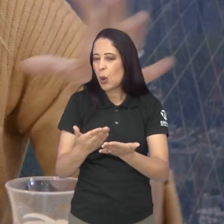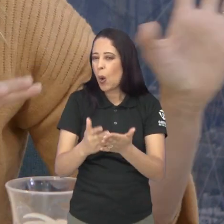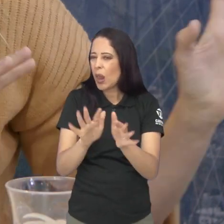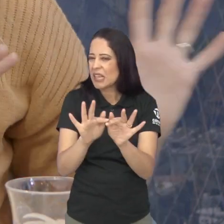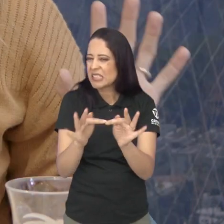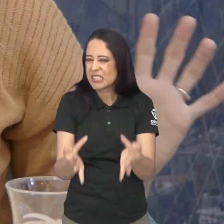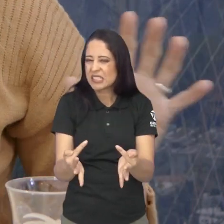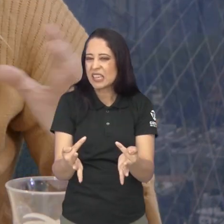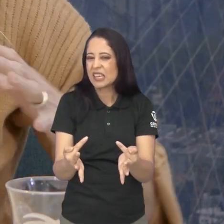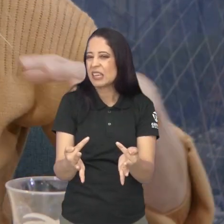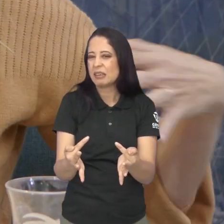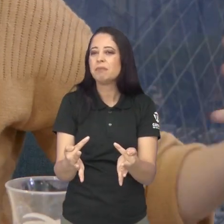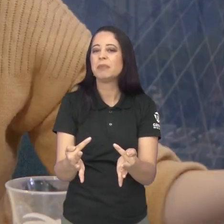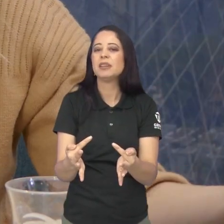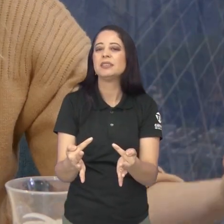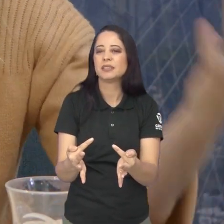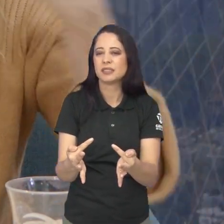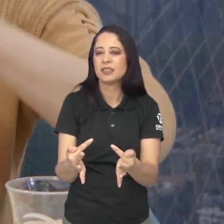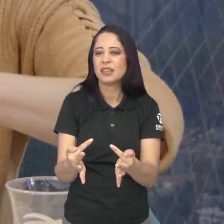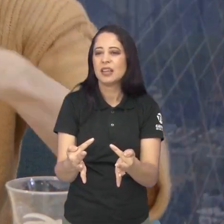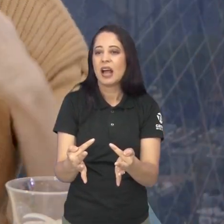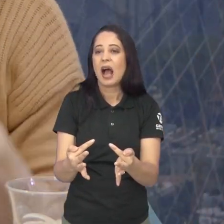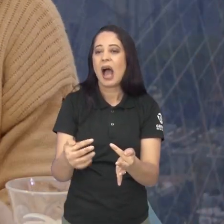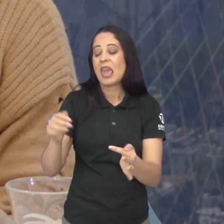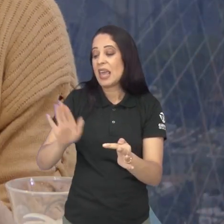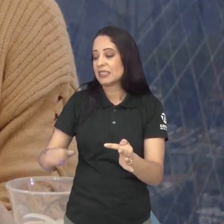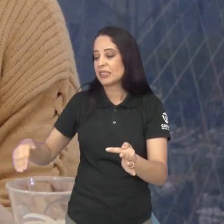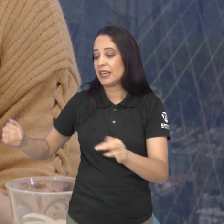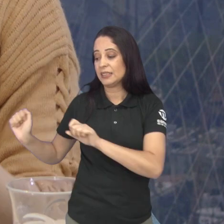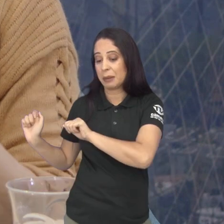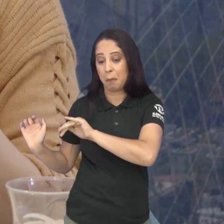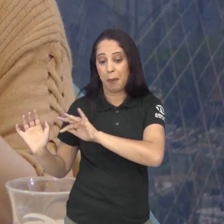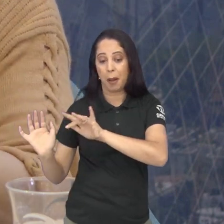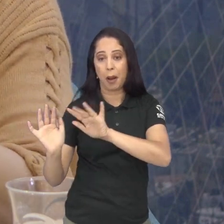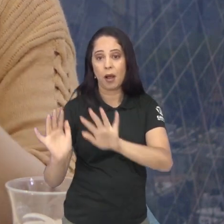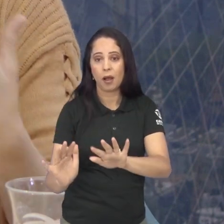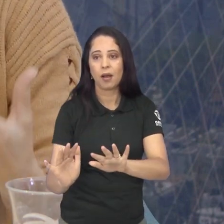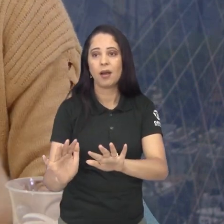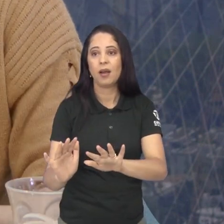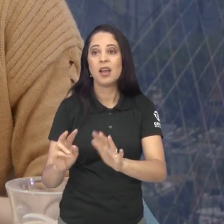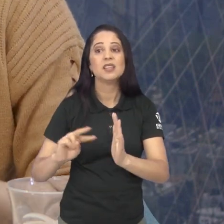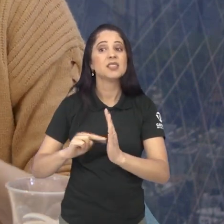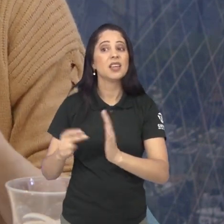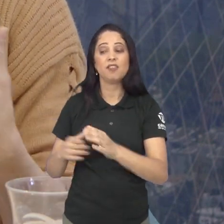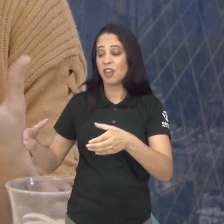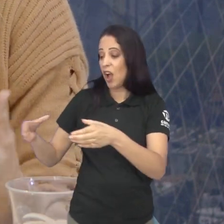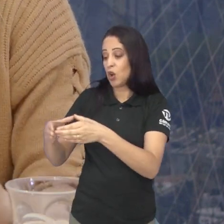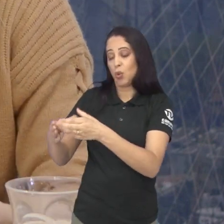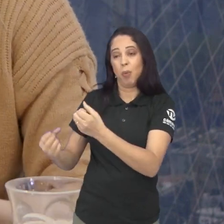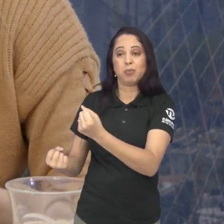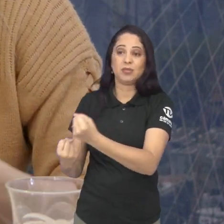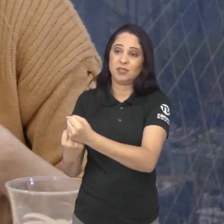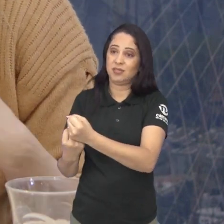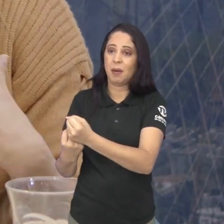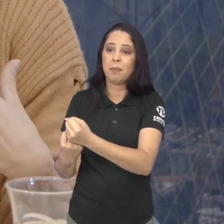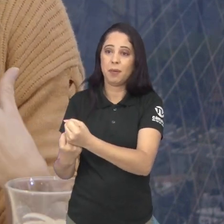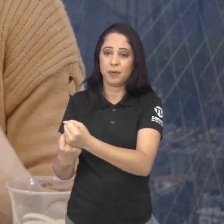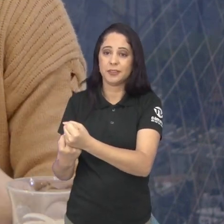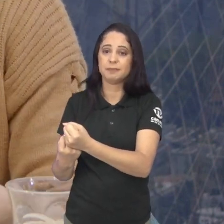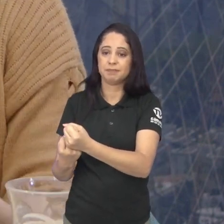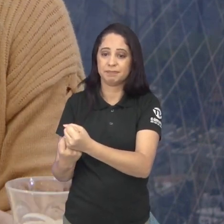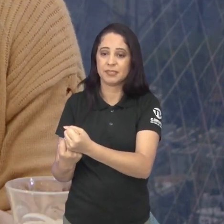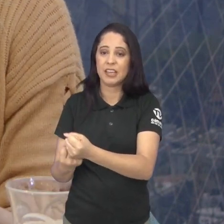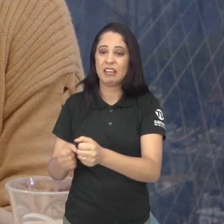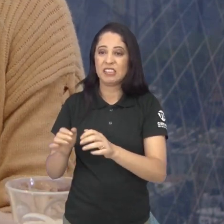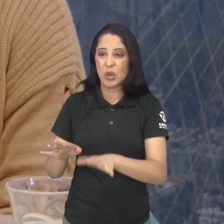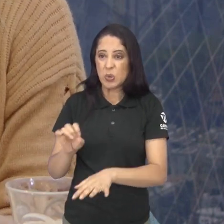Aquela tiazinha mais velha que abre a casa dela para receber algumas crianças. E é a famosa rede de apoio que a gente fala, né? Então, assim, não